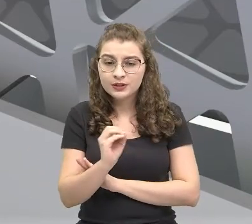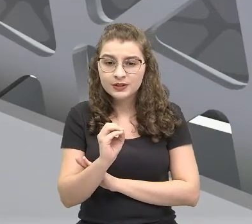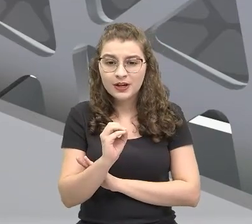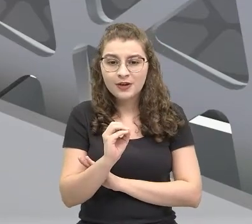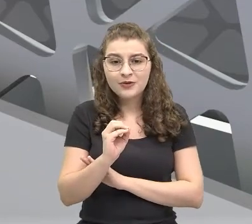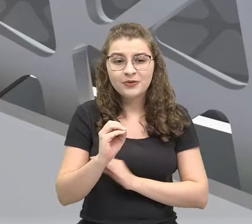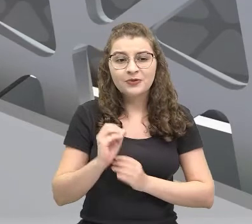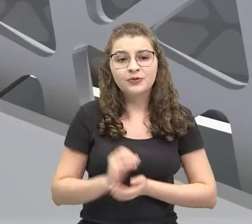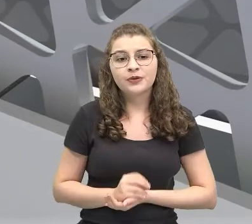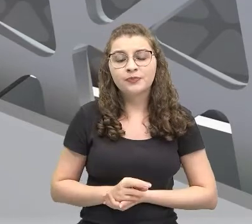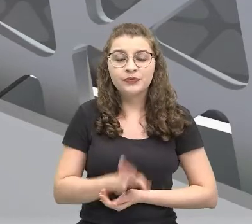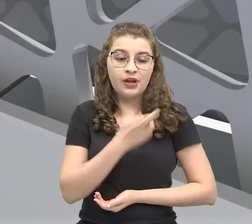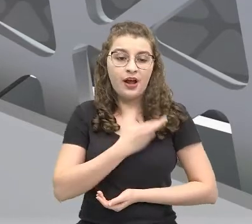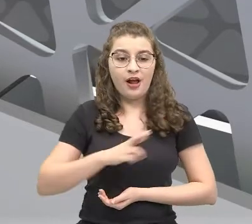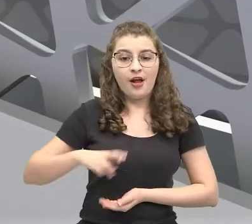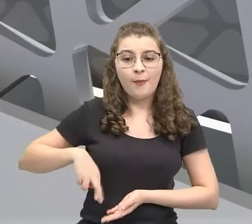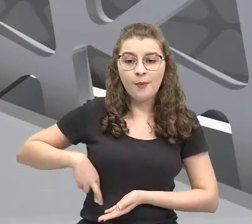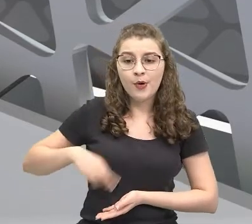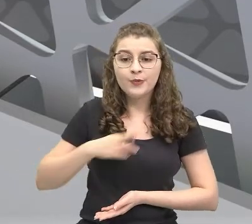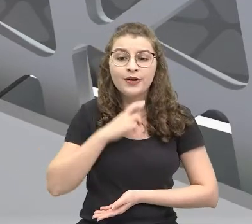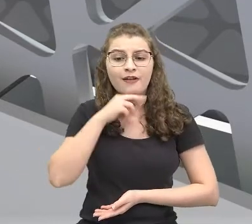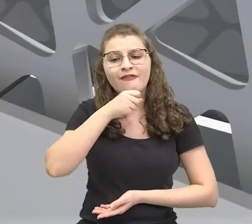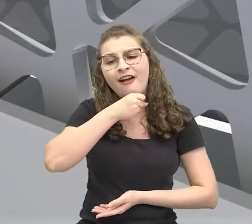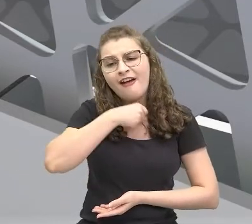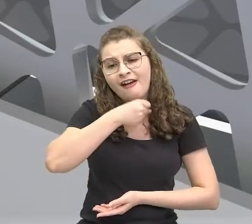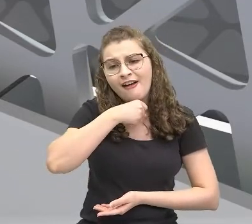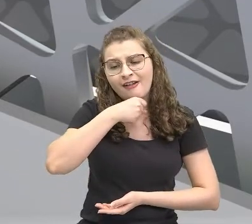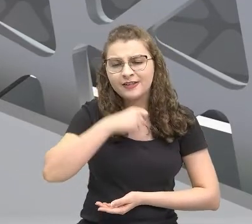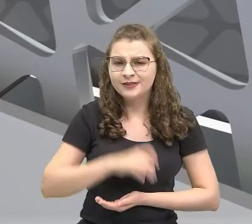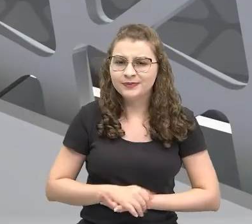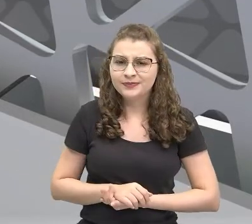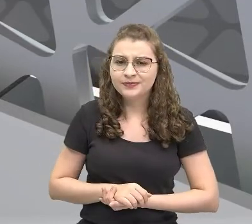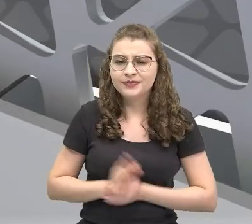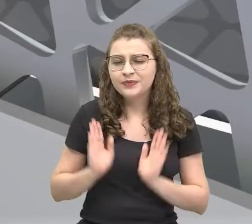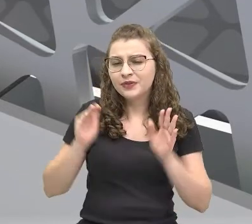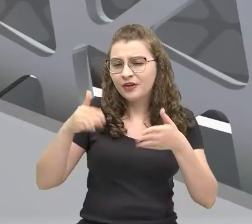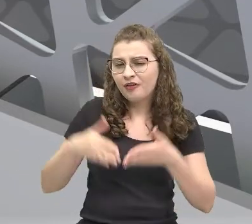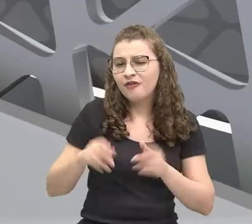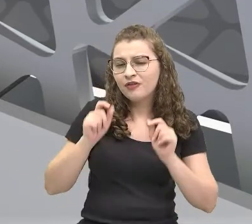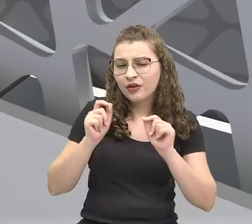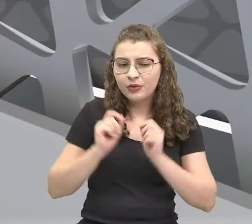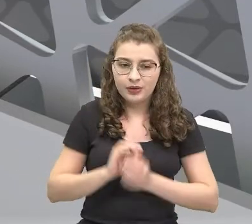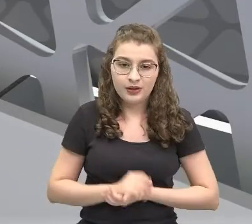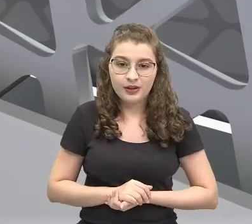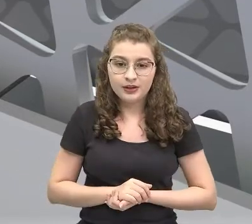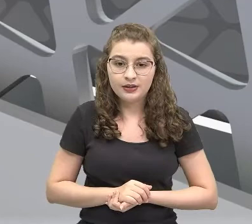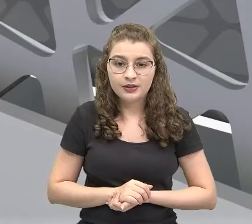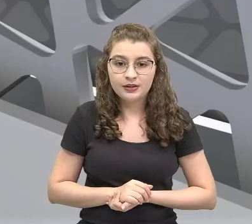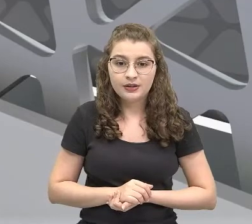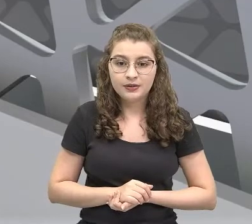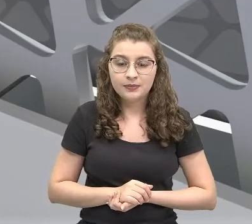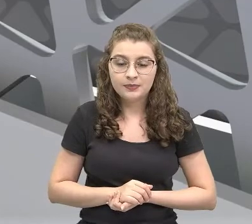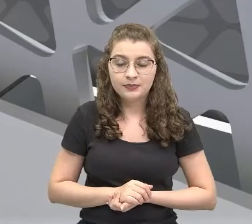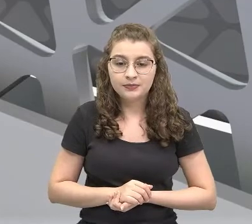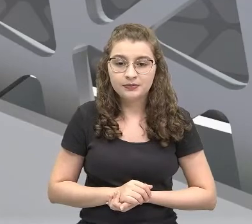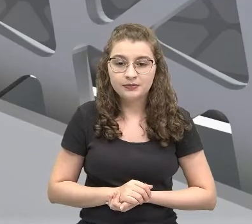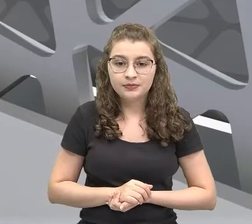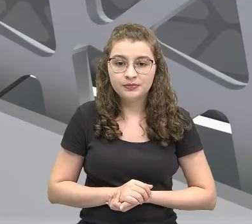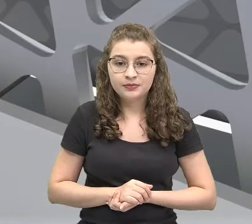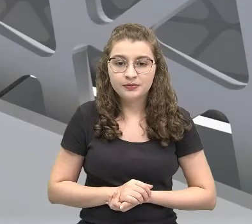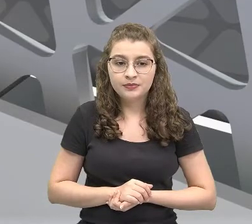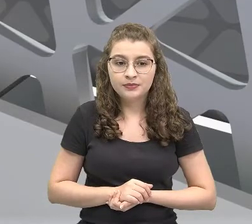de República Velha. Especialmente nós vamos falar aqui da parte que a gente chama